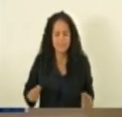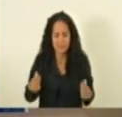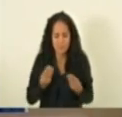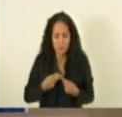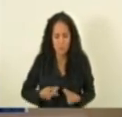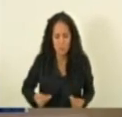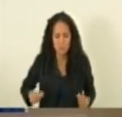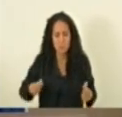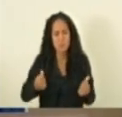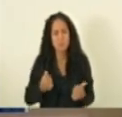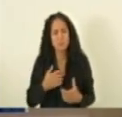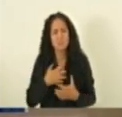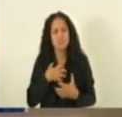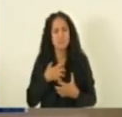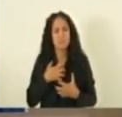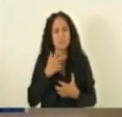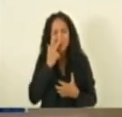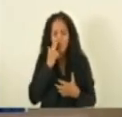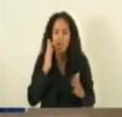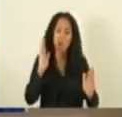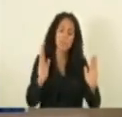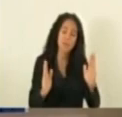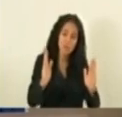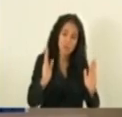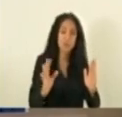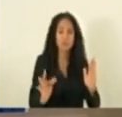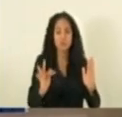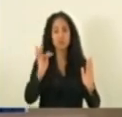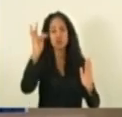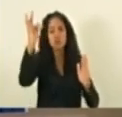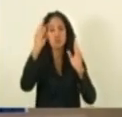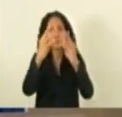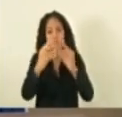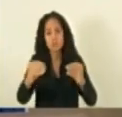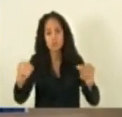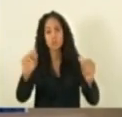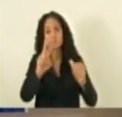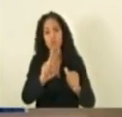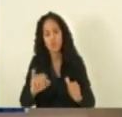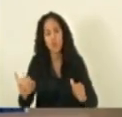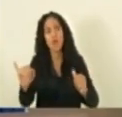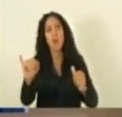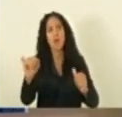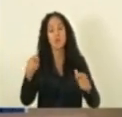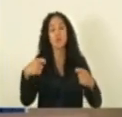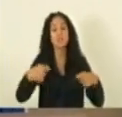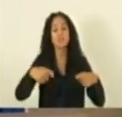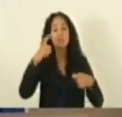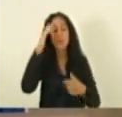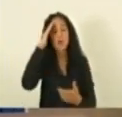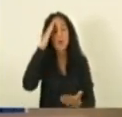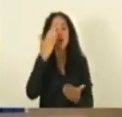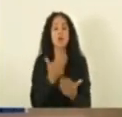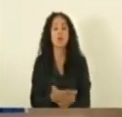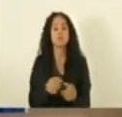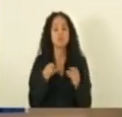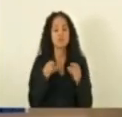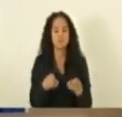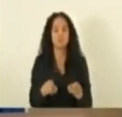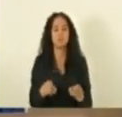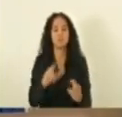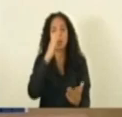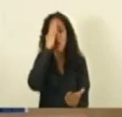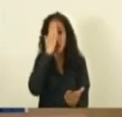né, daquele sentimento de que isso é um período, de que as coisas possam ser melhor, e a gente precisa acreditar nisso, e